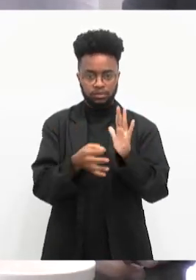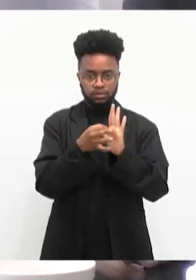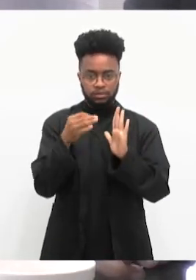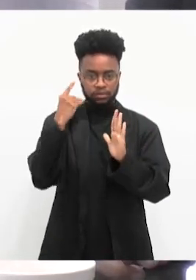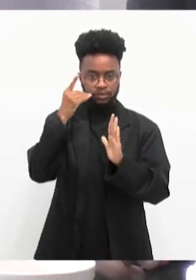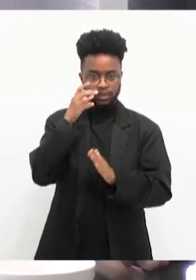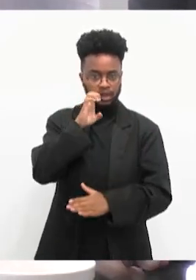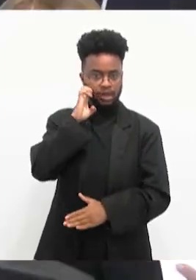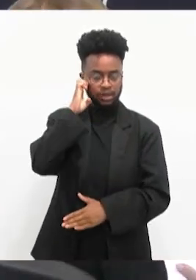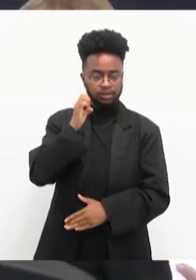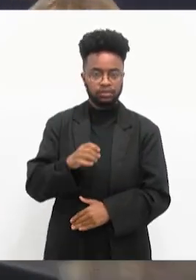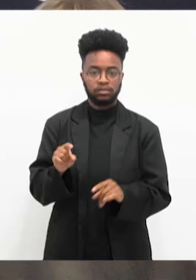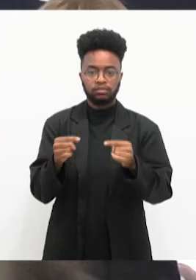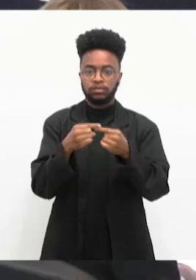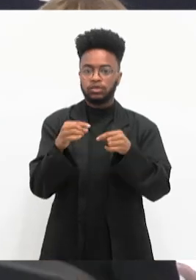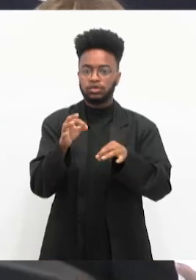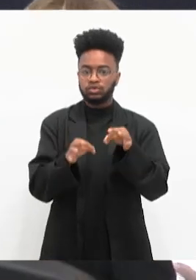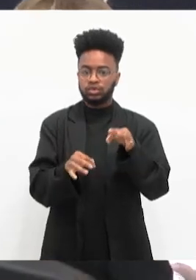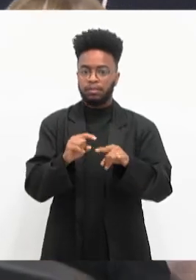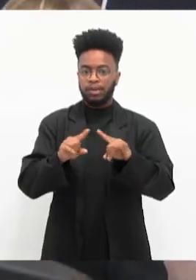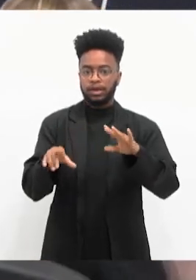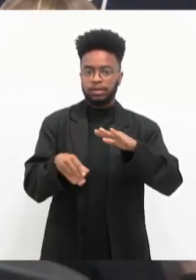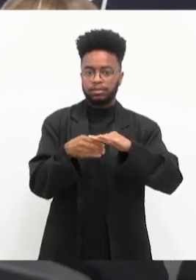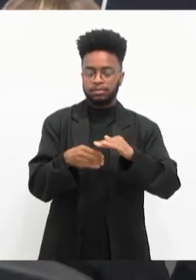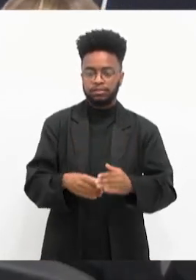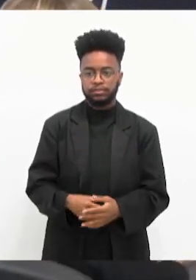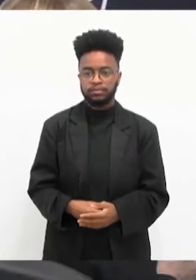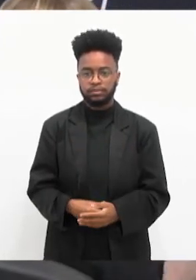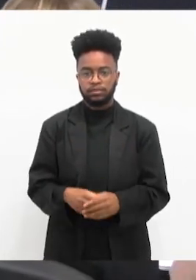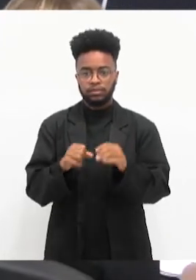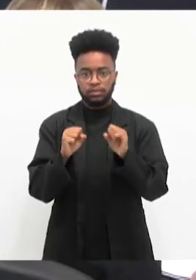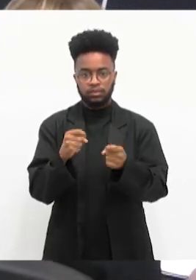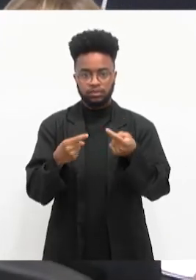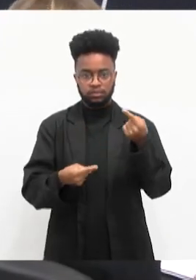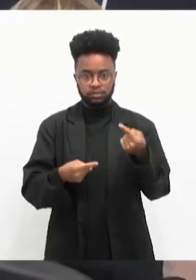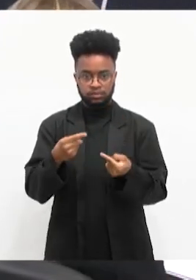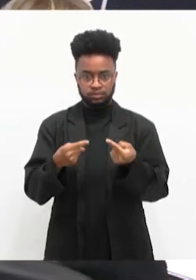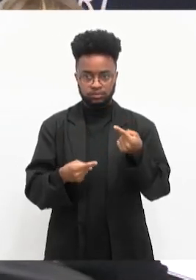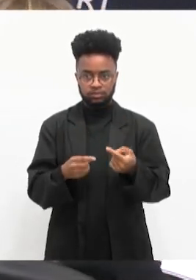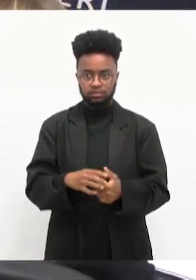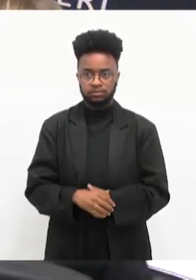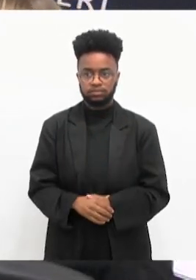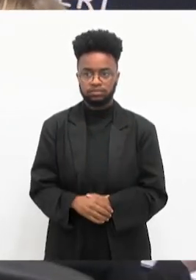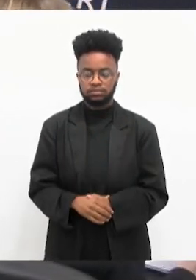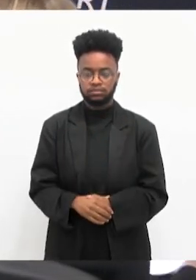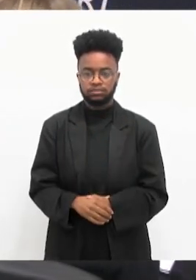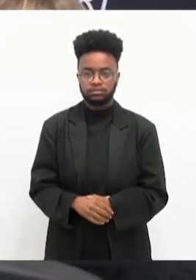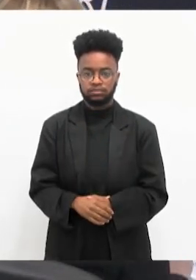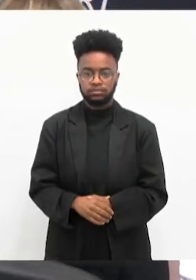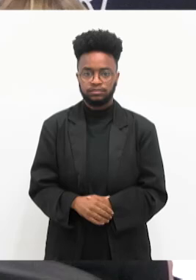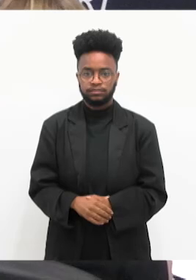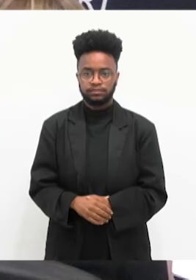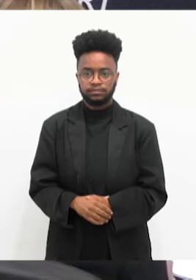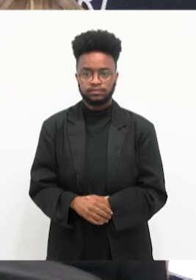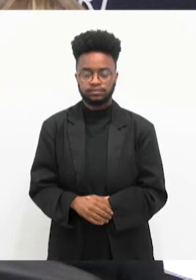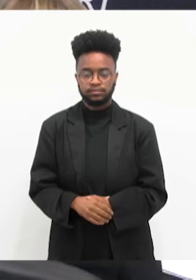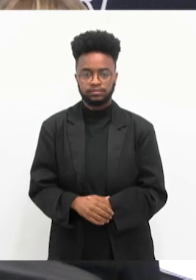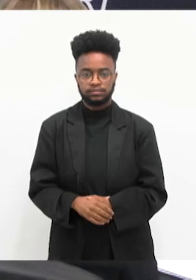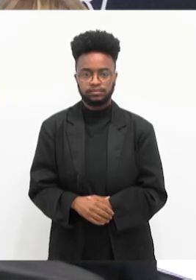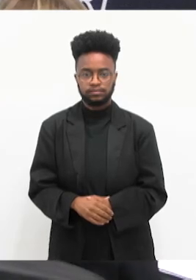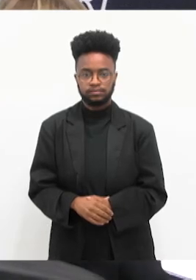Takimoto. Juridicidade com emendas. Em discussão. A emenda, você retira aquele revogado, né? Que estava